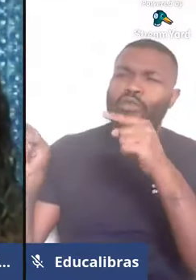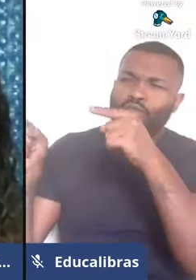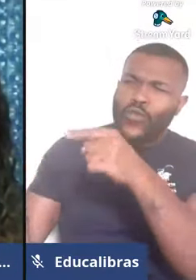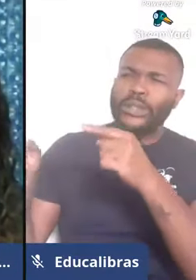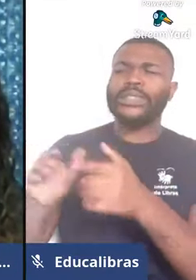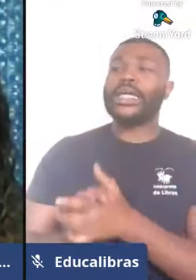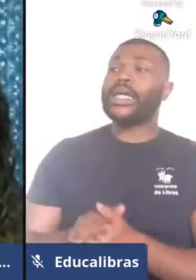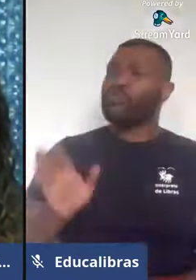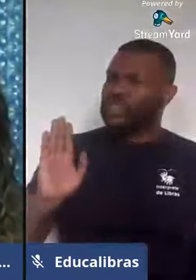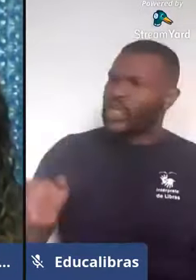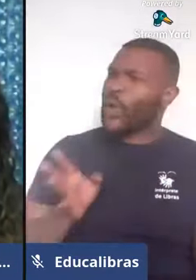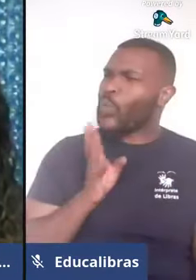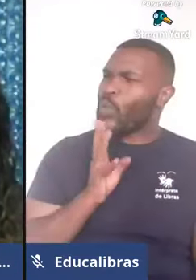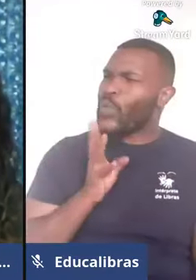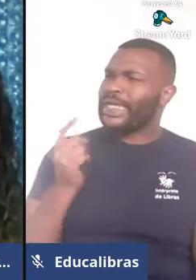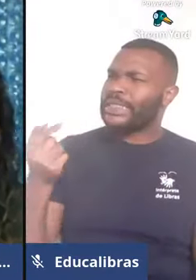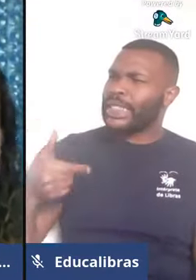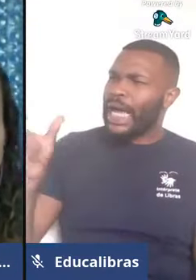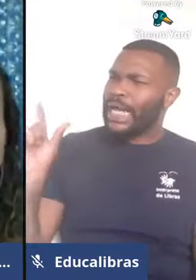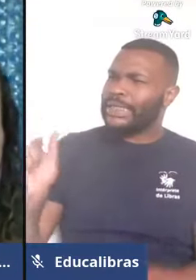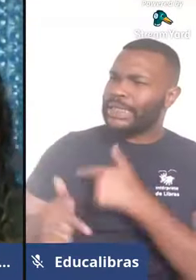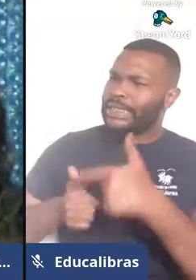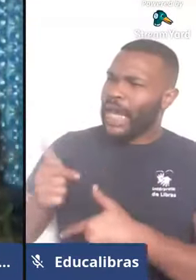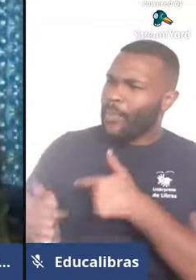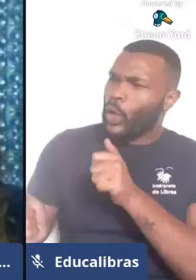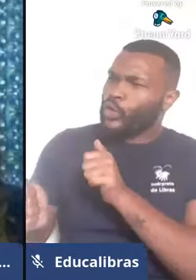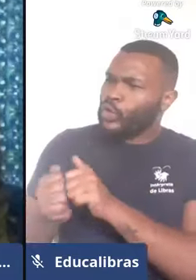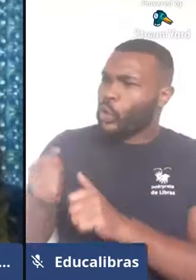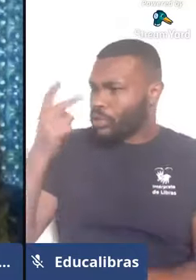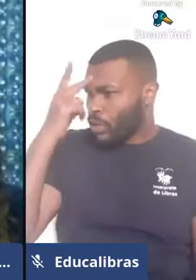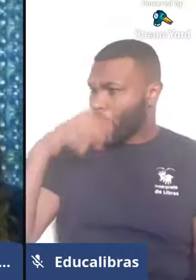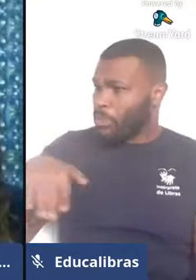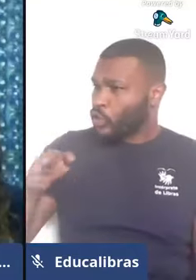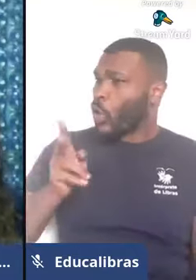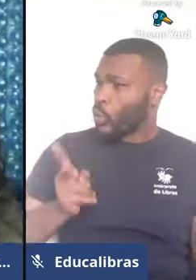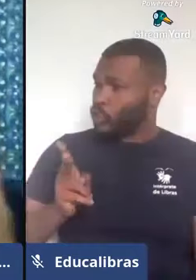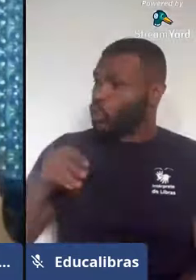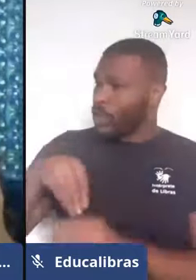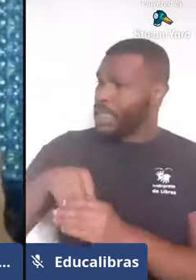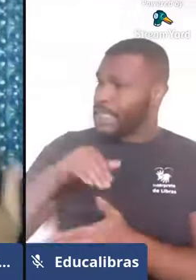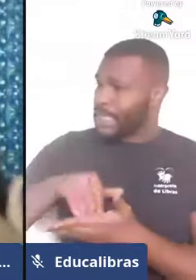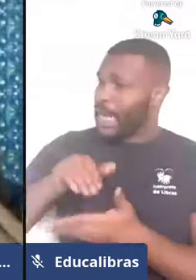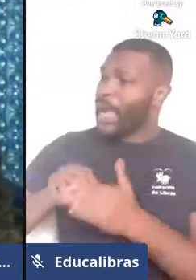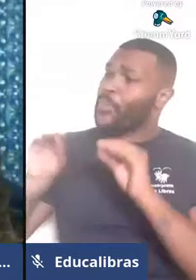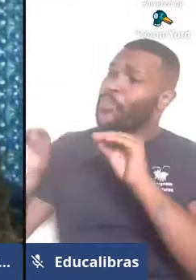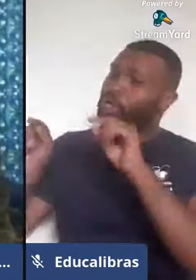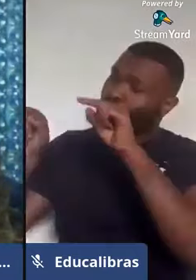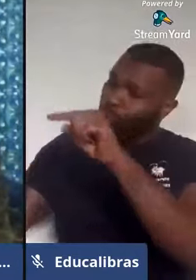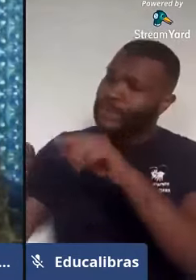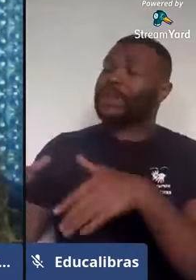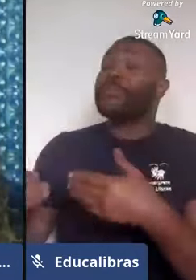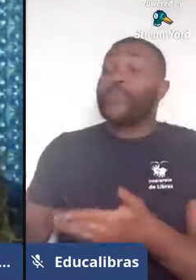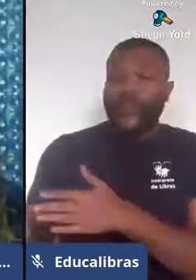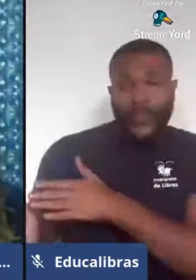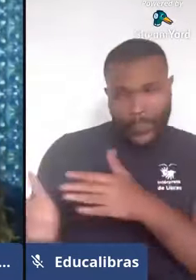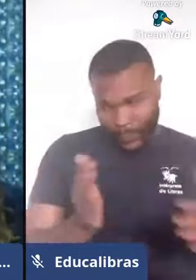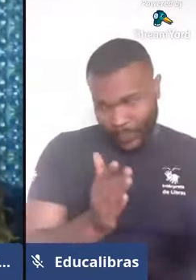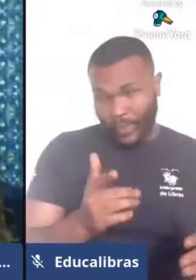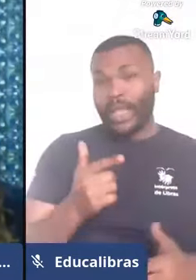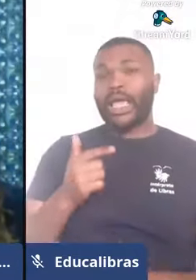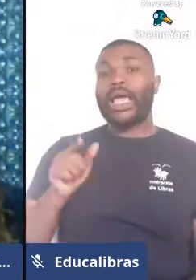várias das pessoas que ainda estão aqui, estão mandando um beijo para você. Bom, daí, bom, vocês organizaram